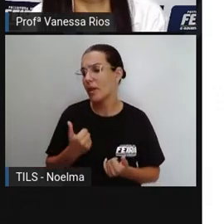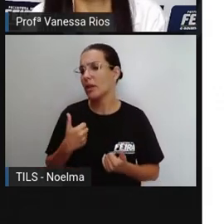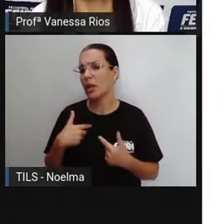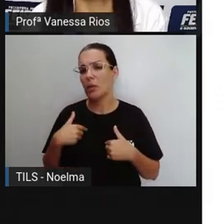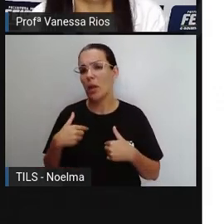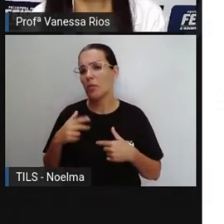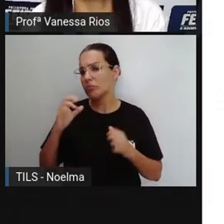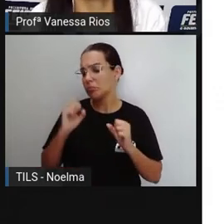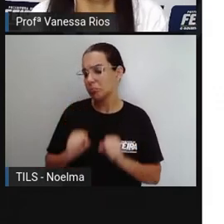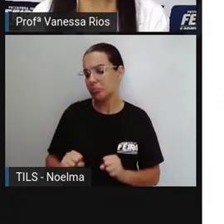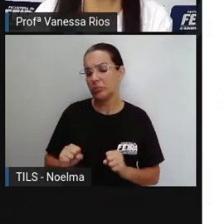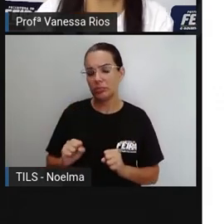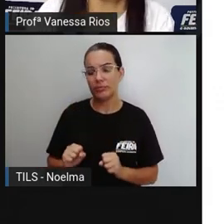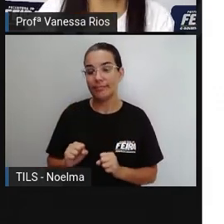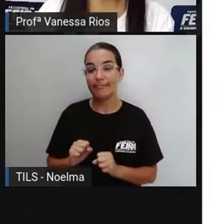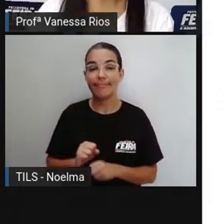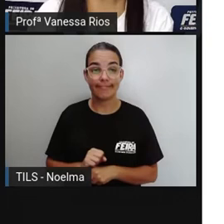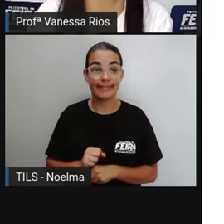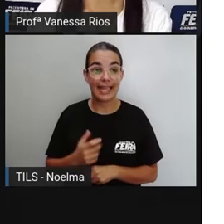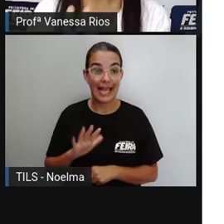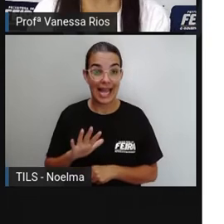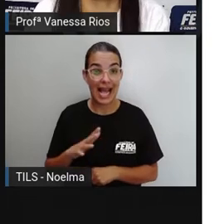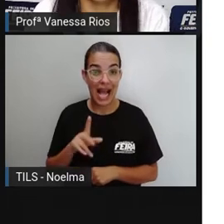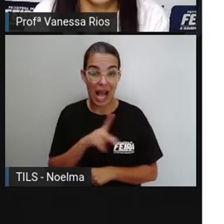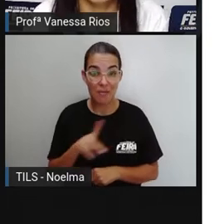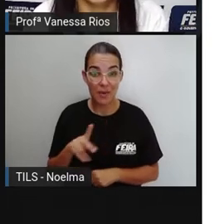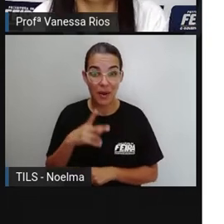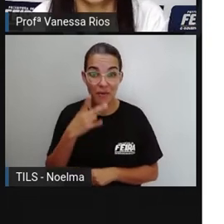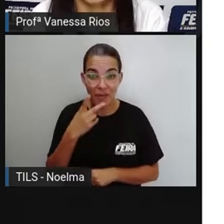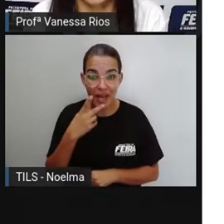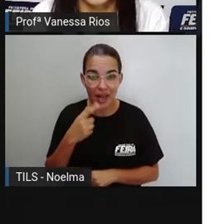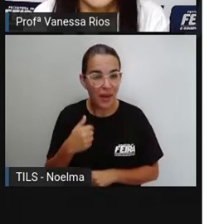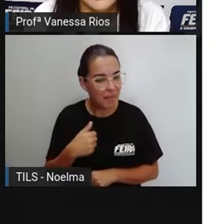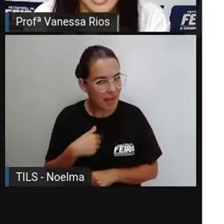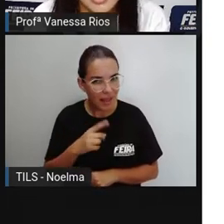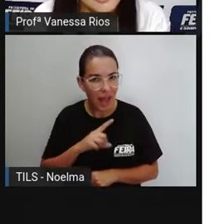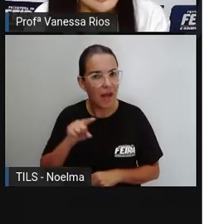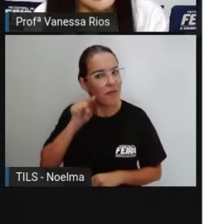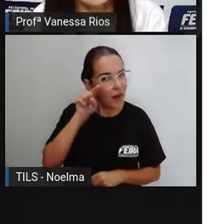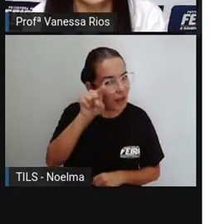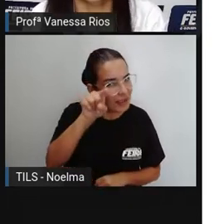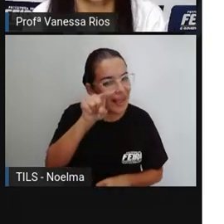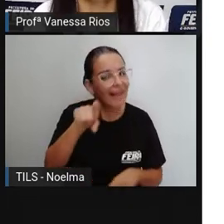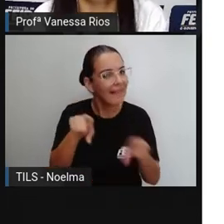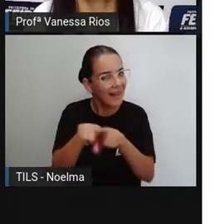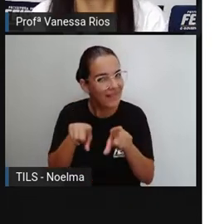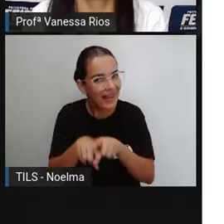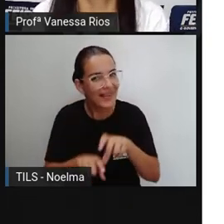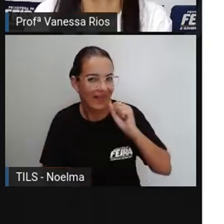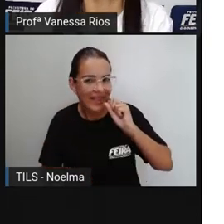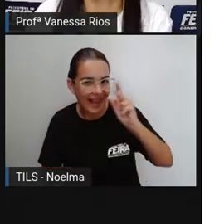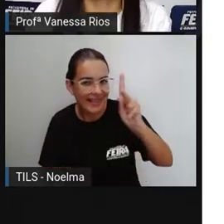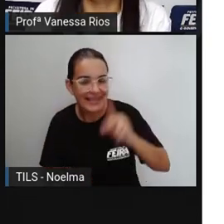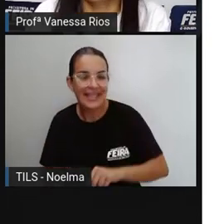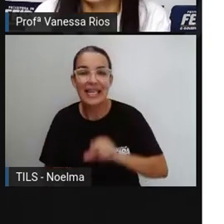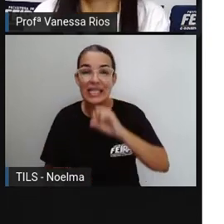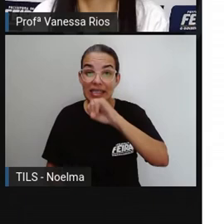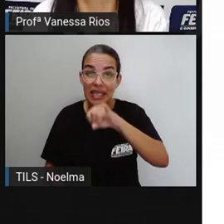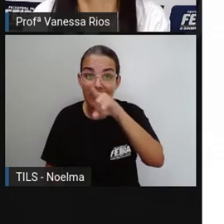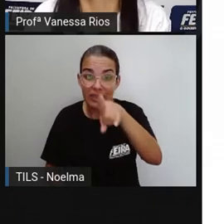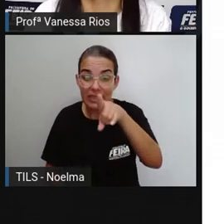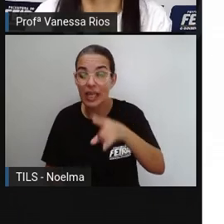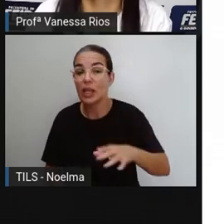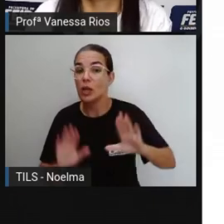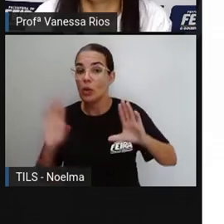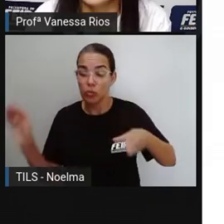minha possibilidade. A Pró fala assim, a minha, mas aí está se referindo a você também, tá certo? Se você se enquadra aí